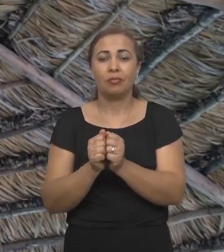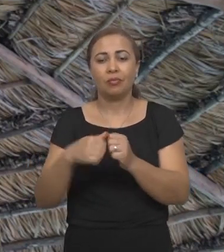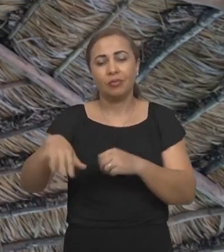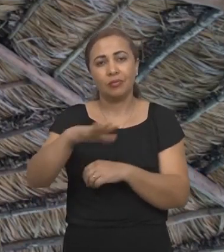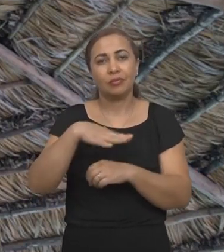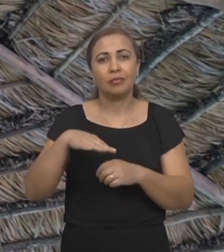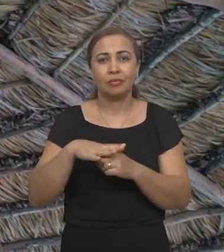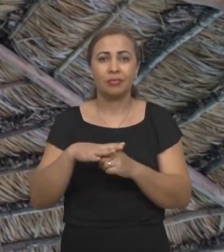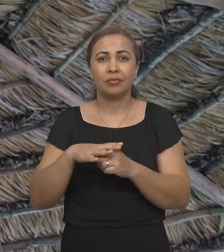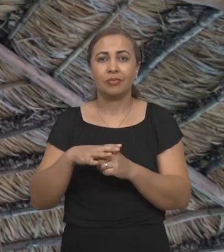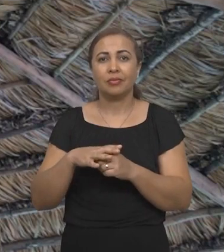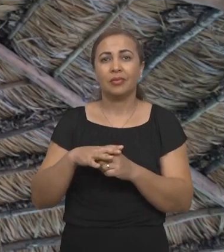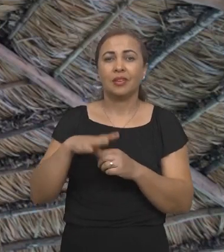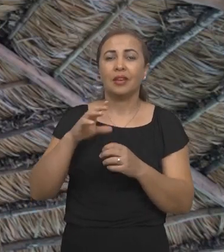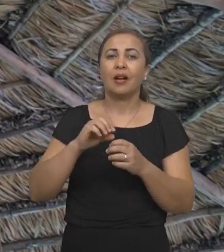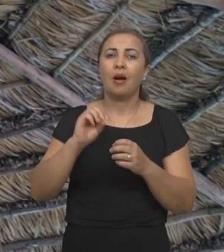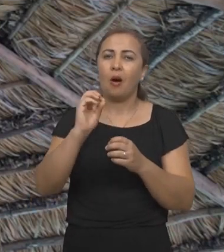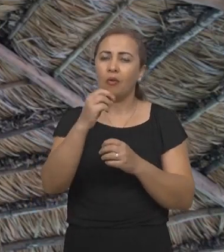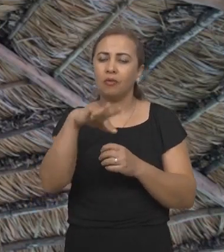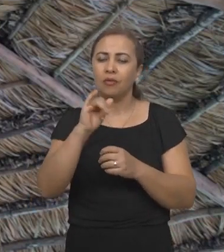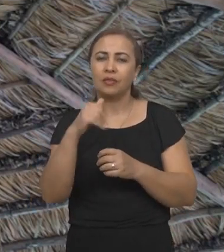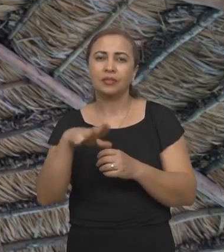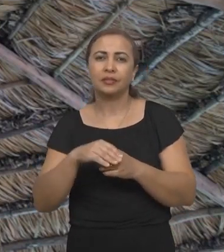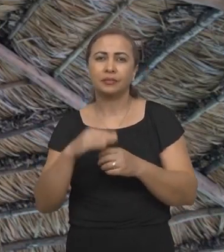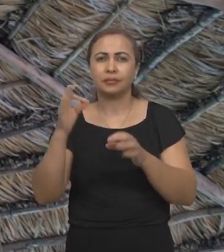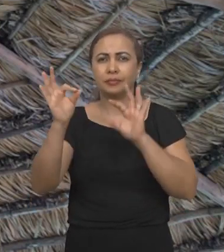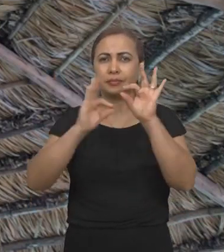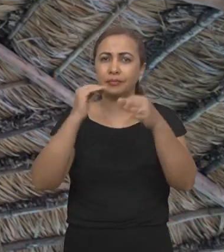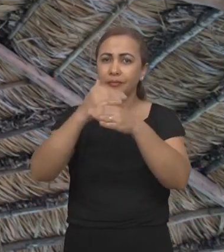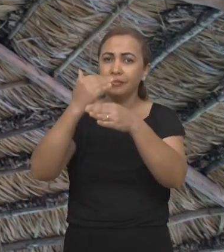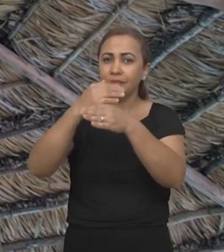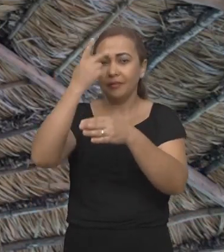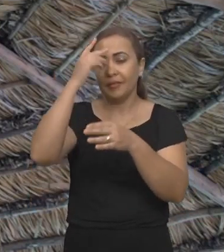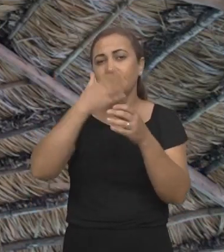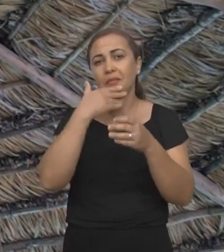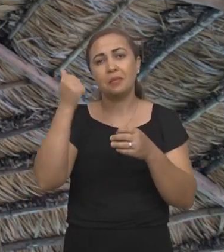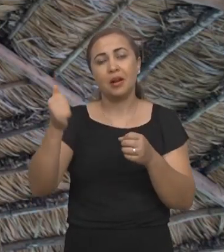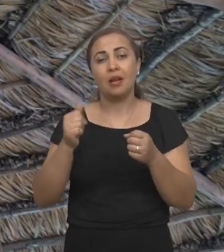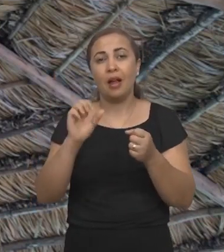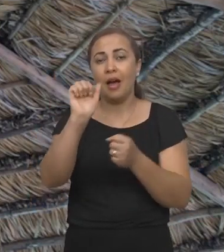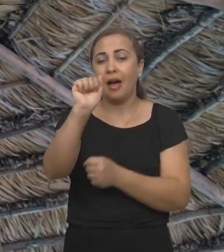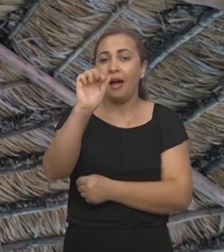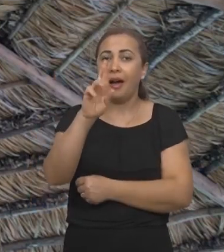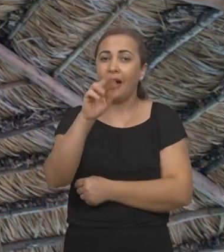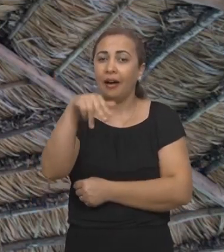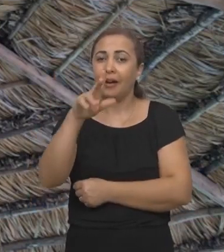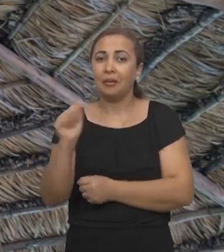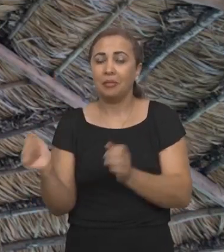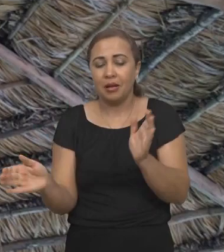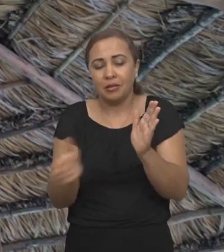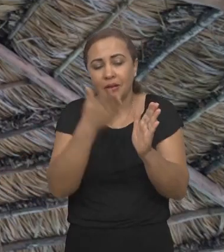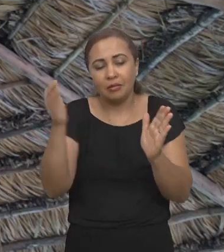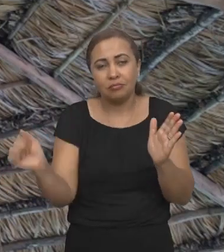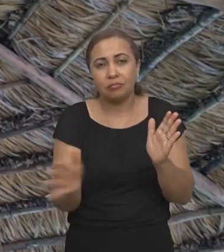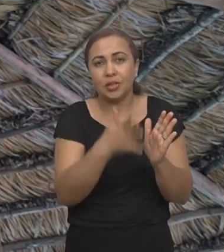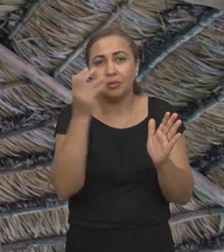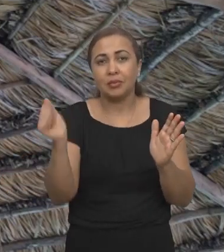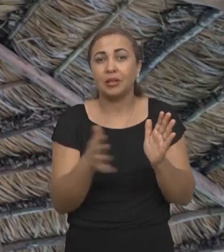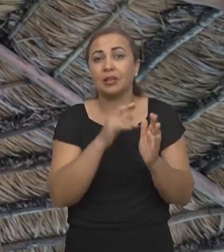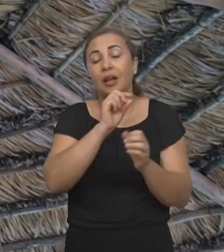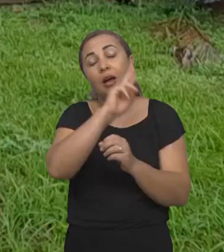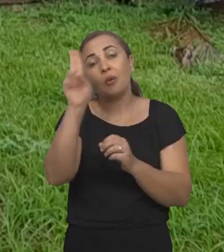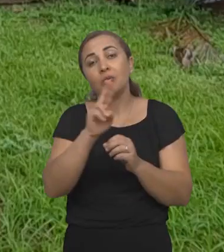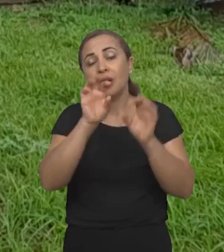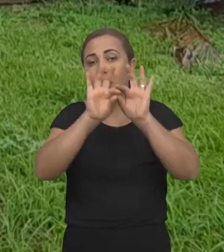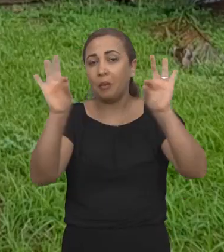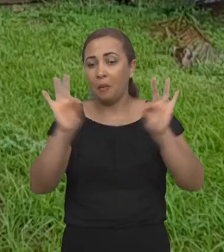edificações construídas em pau a pique e oficinas de bioconstrução para aprimorar a argamassa de barro que é utilizada nas construções em pau